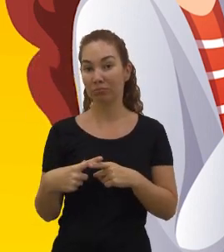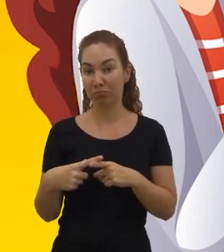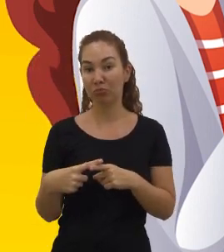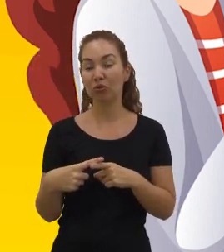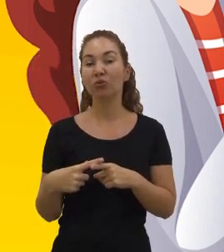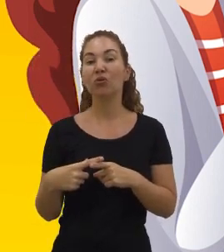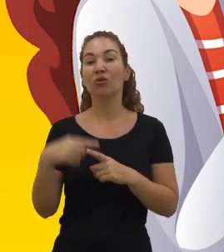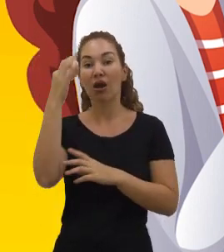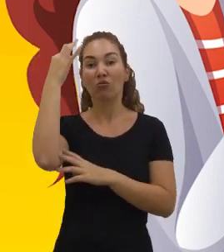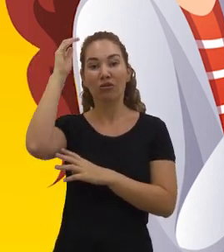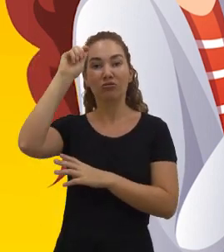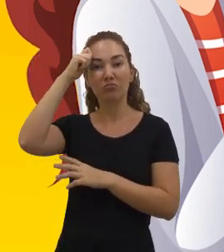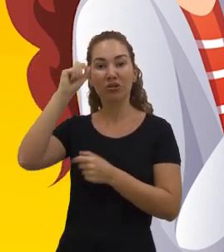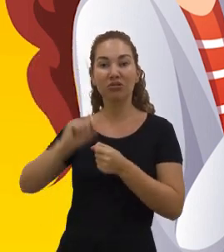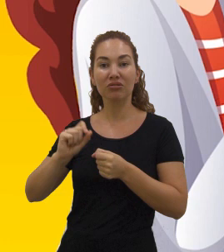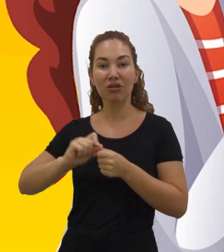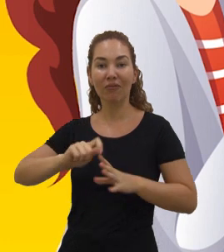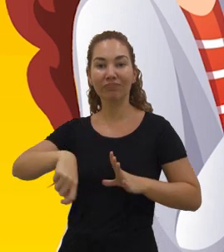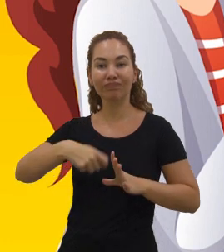mel.